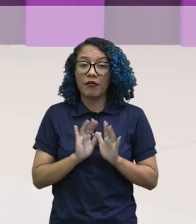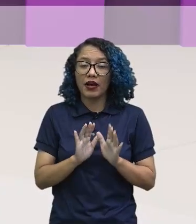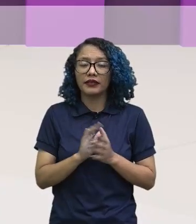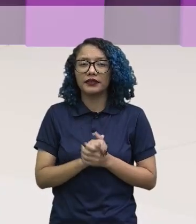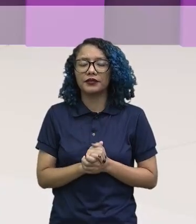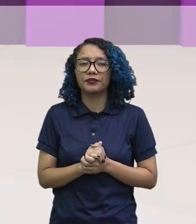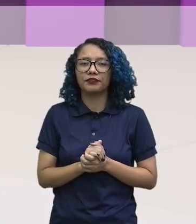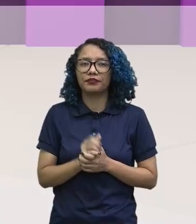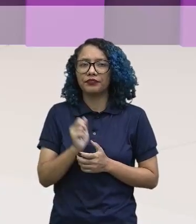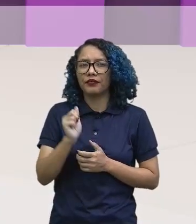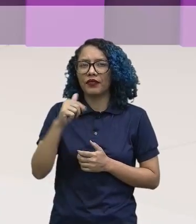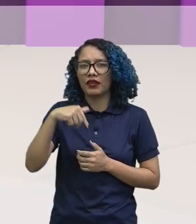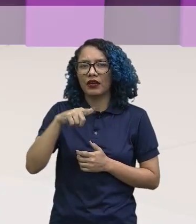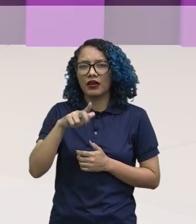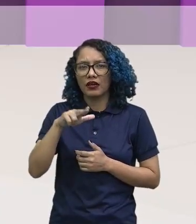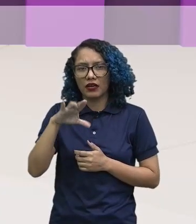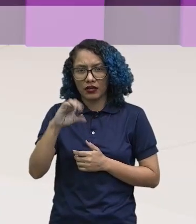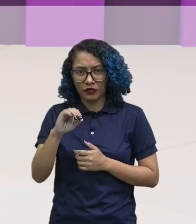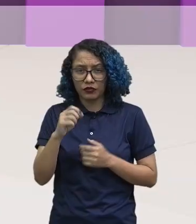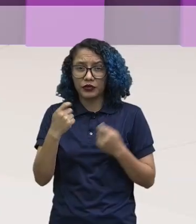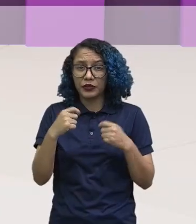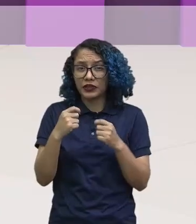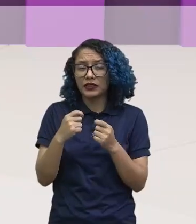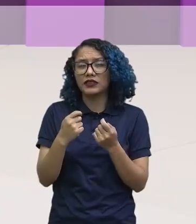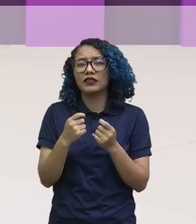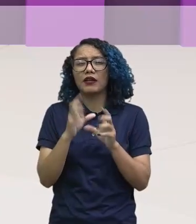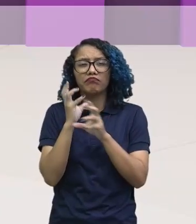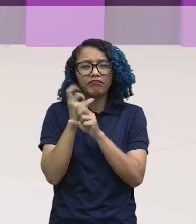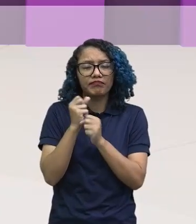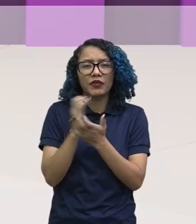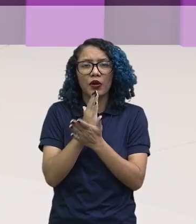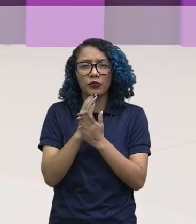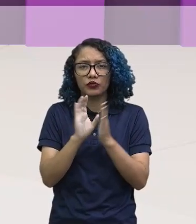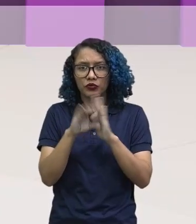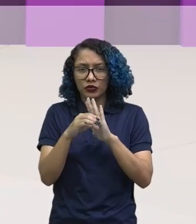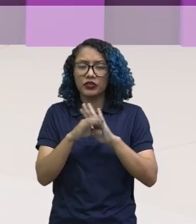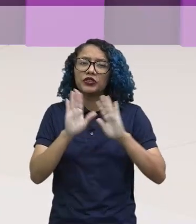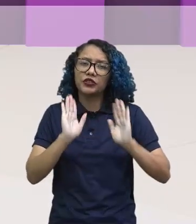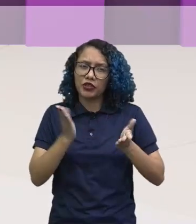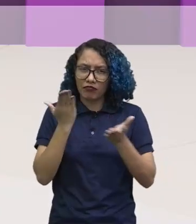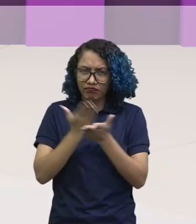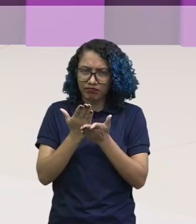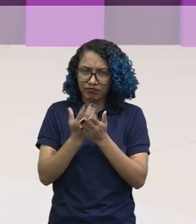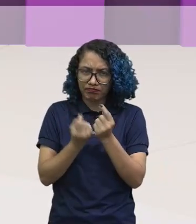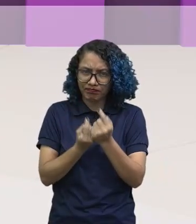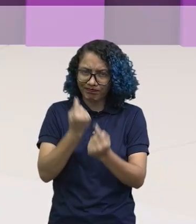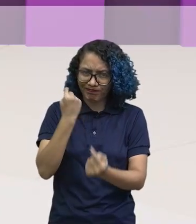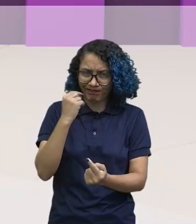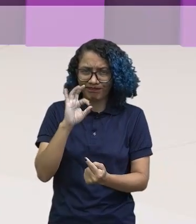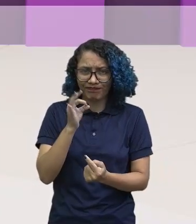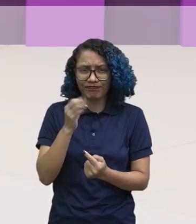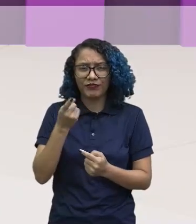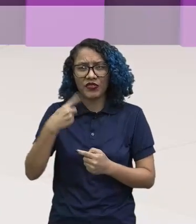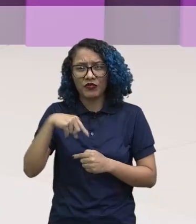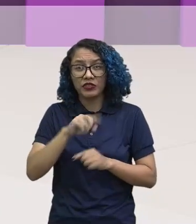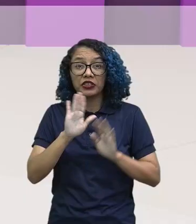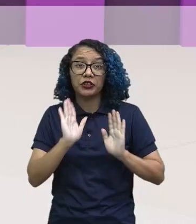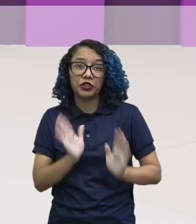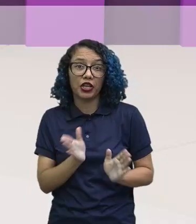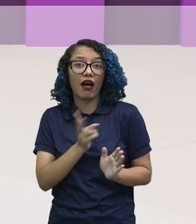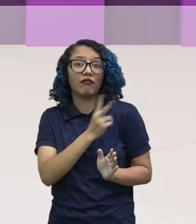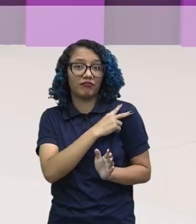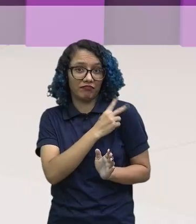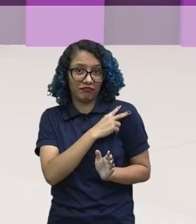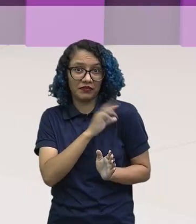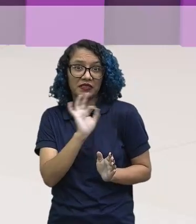de ângulo, vale a pena a gente relembrar alguns conceitos que a gente já viu ao longo da nossa vida acadêmica. Afinal, vocês são alunos do segundo ano,